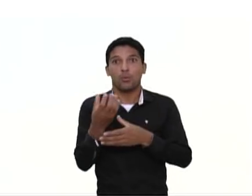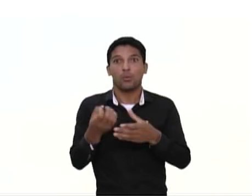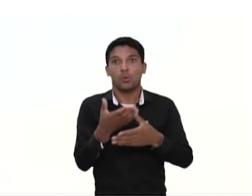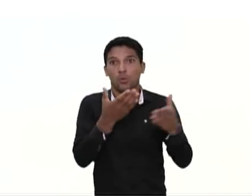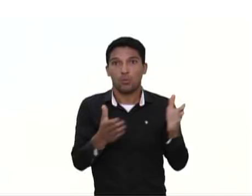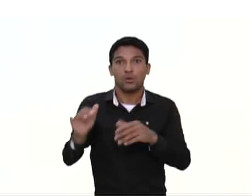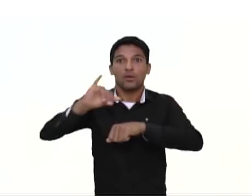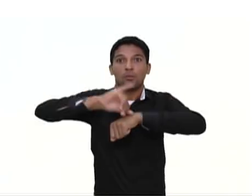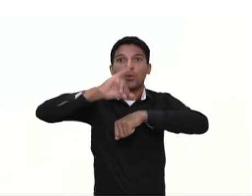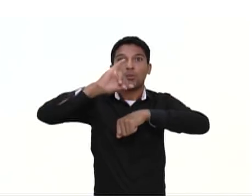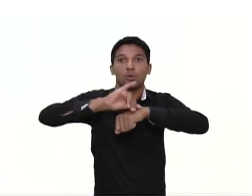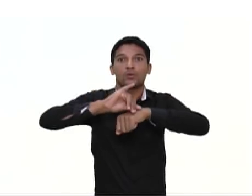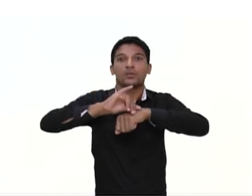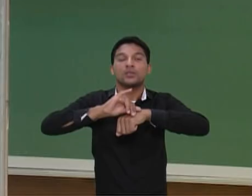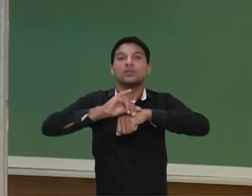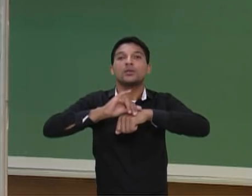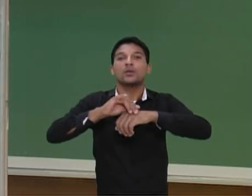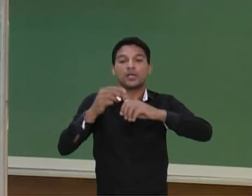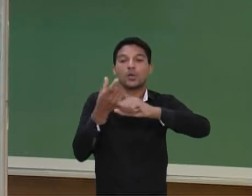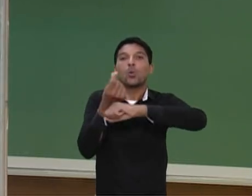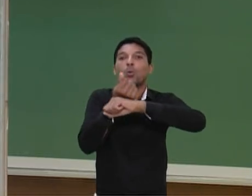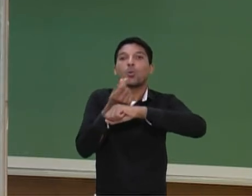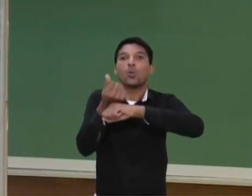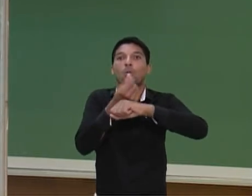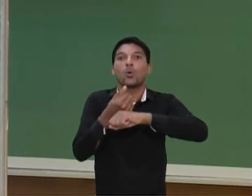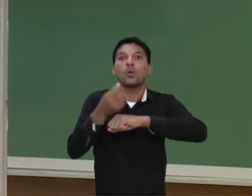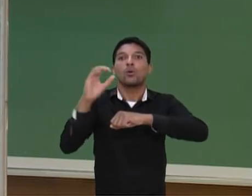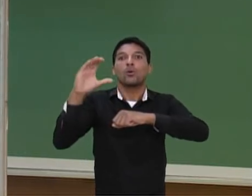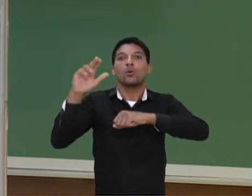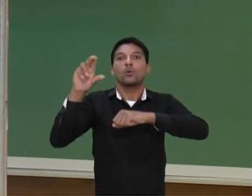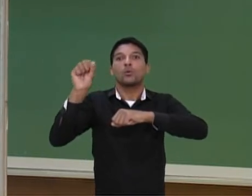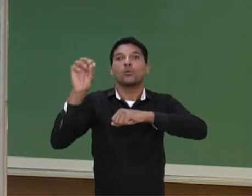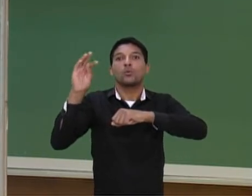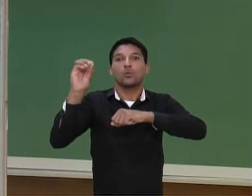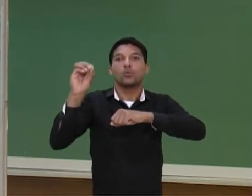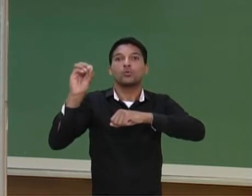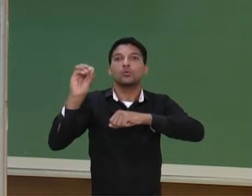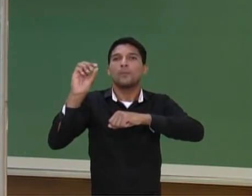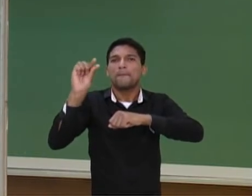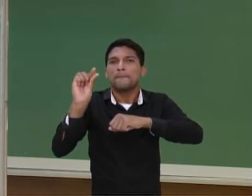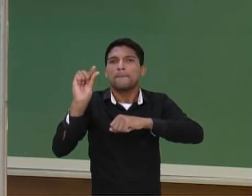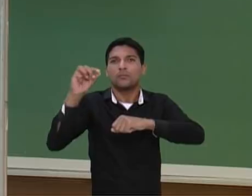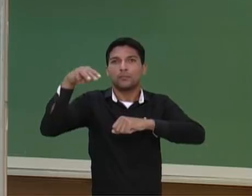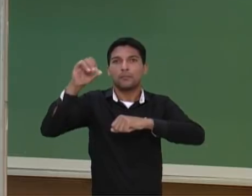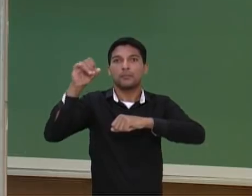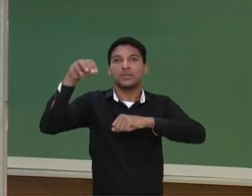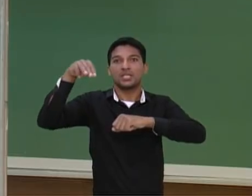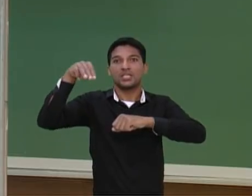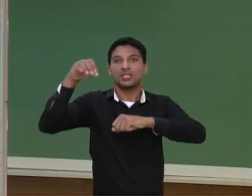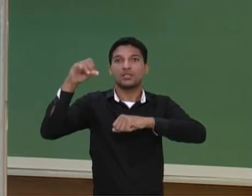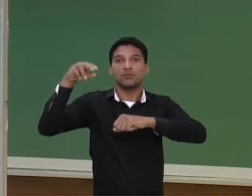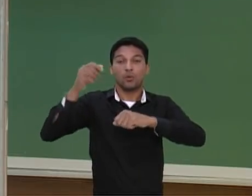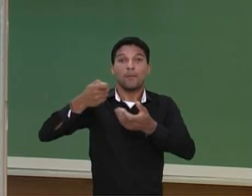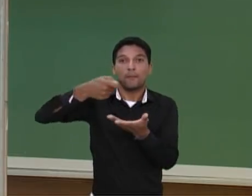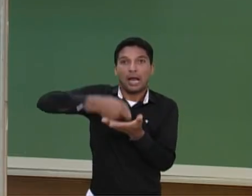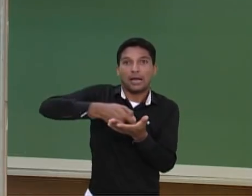para que o custo seja mínimo produzo 40 unidades eu tenho custo mínimo